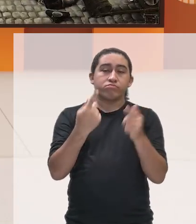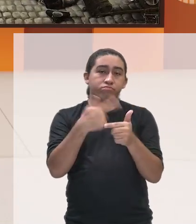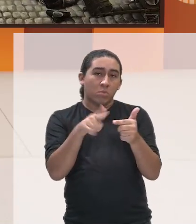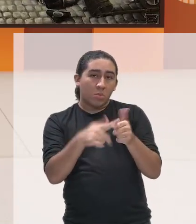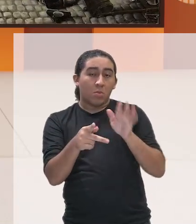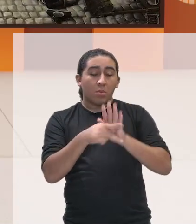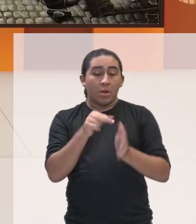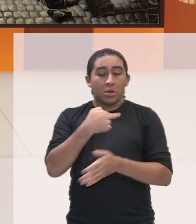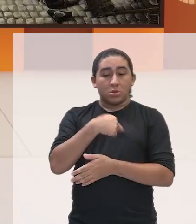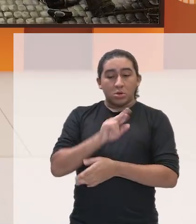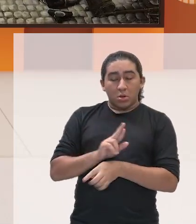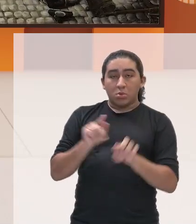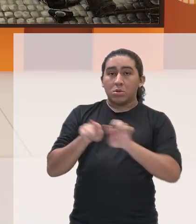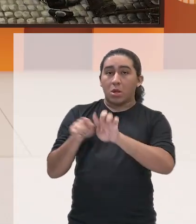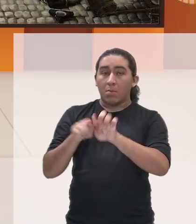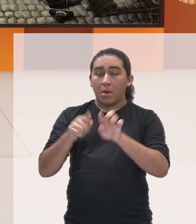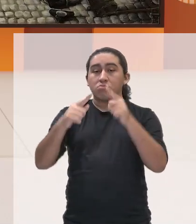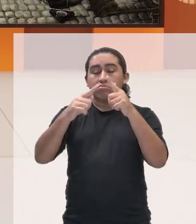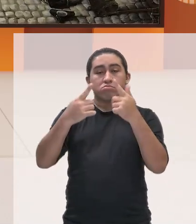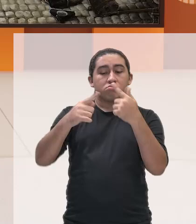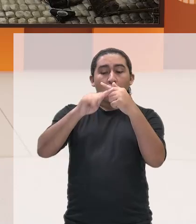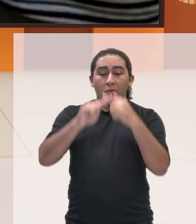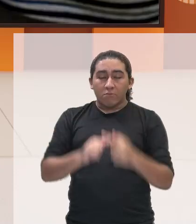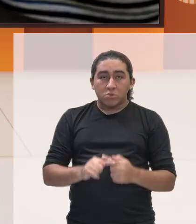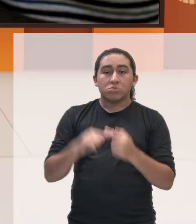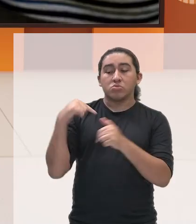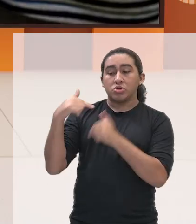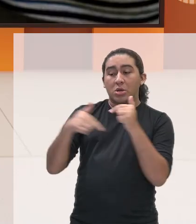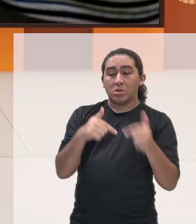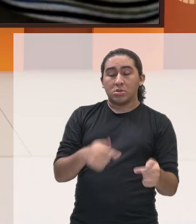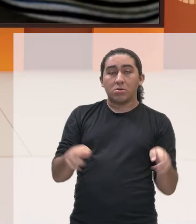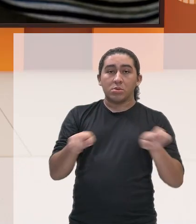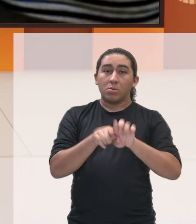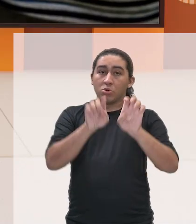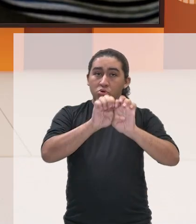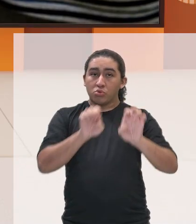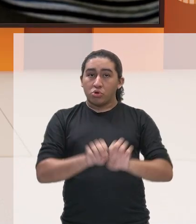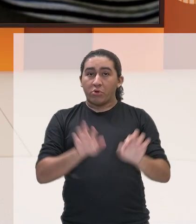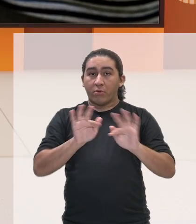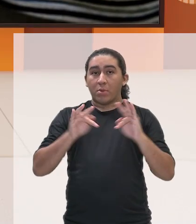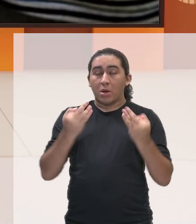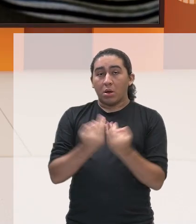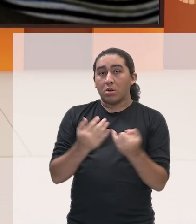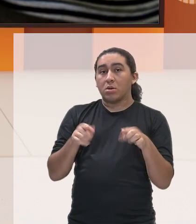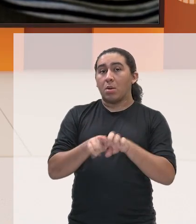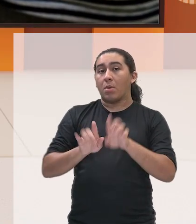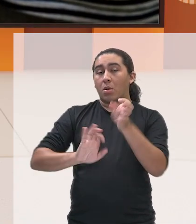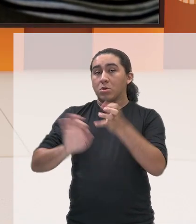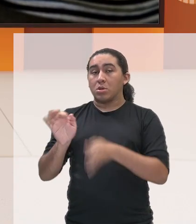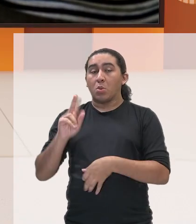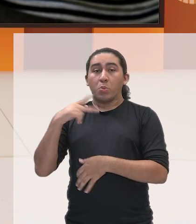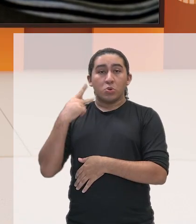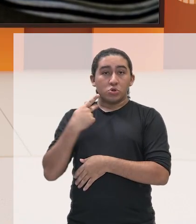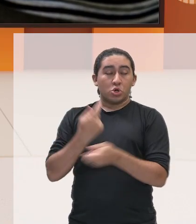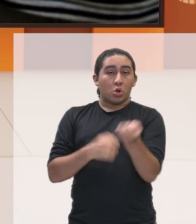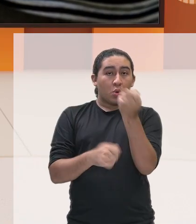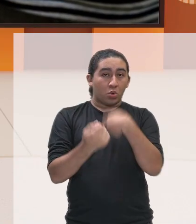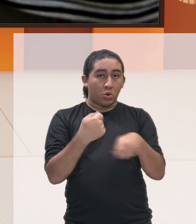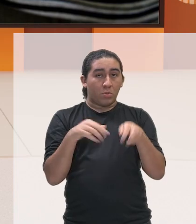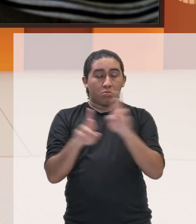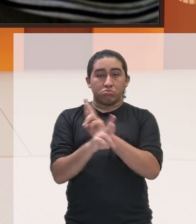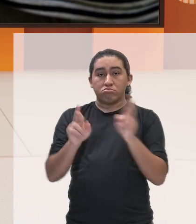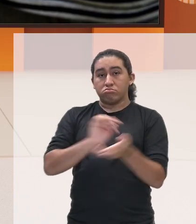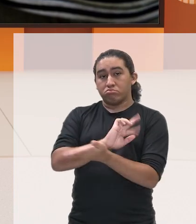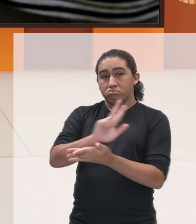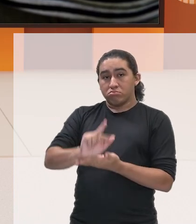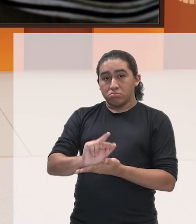os conflitos geracionais, a estrutura familiar e a organização política e econômica, entre